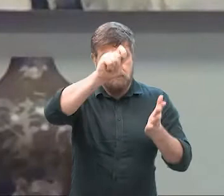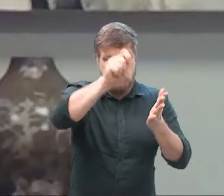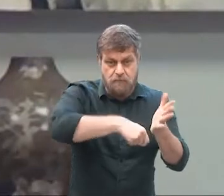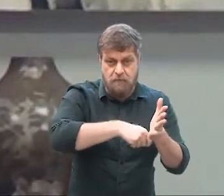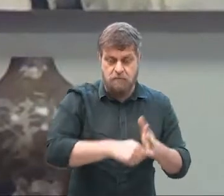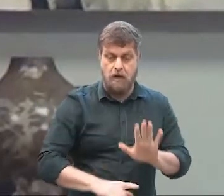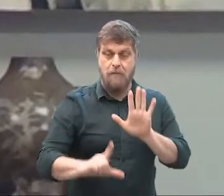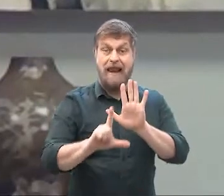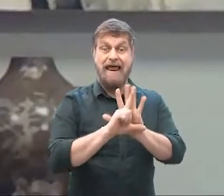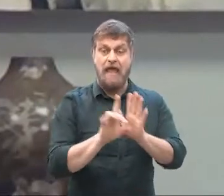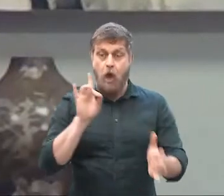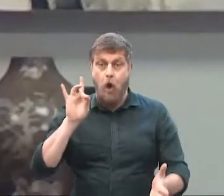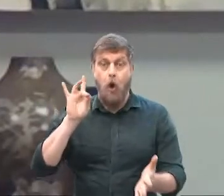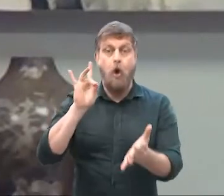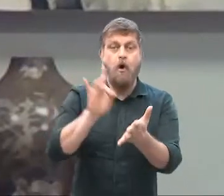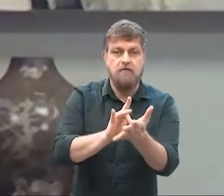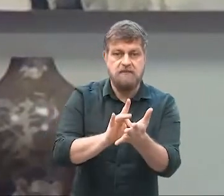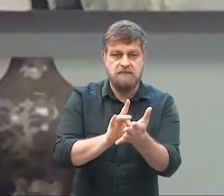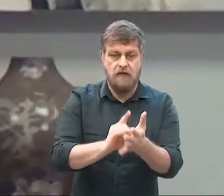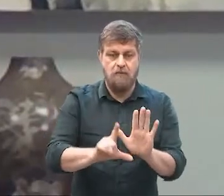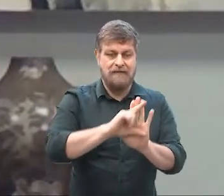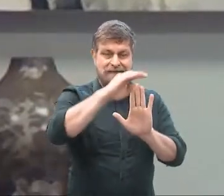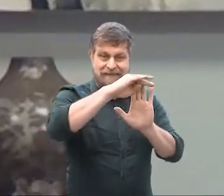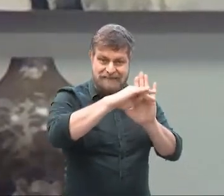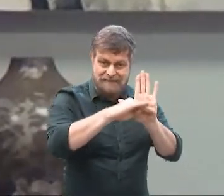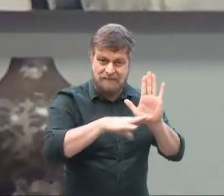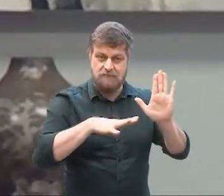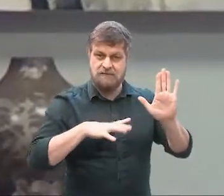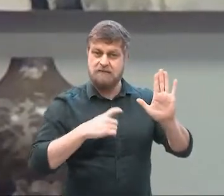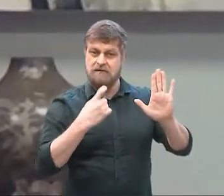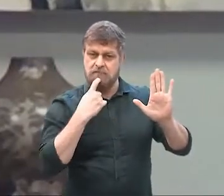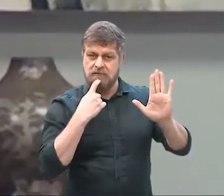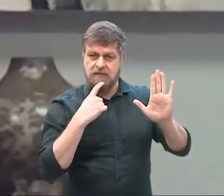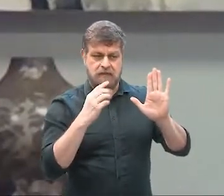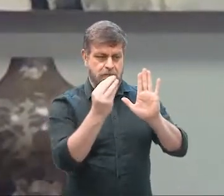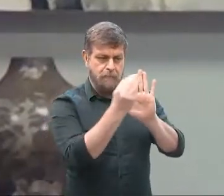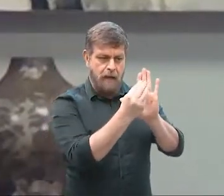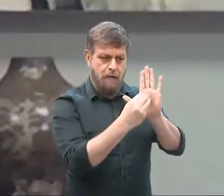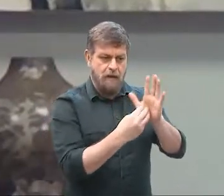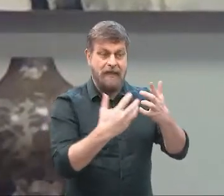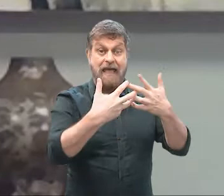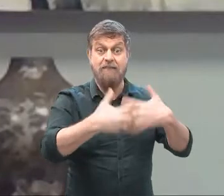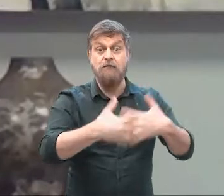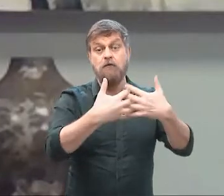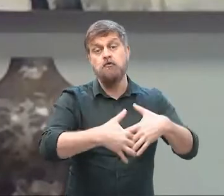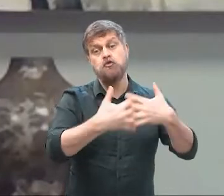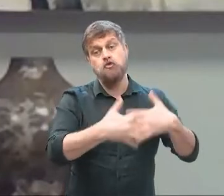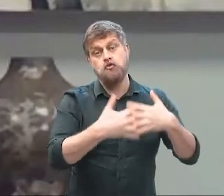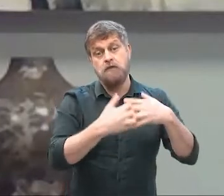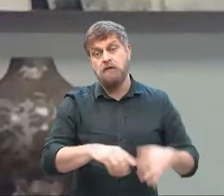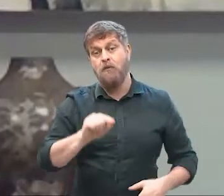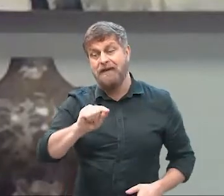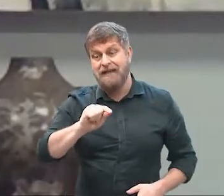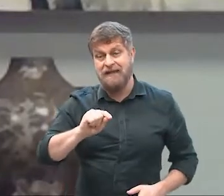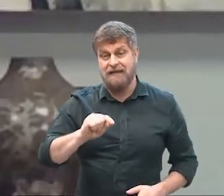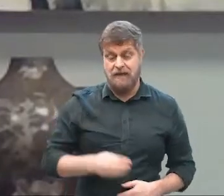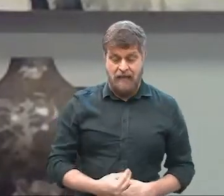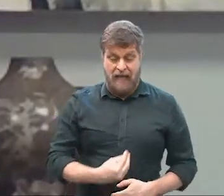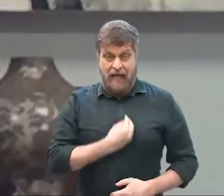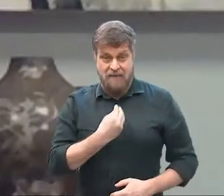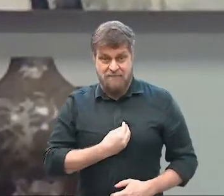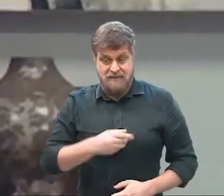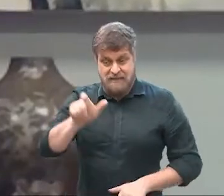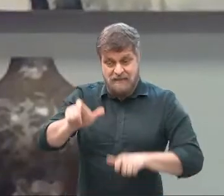tornar lei, colocar no ordenamento jurídico legislações efetivamente práticas que possam mudar a vida